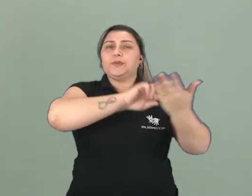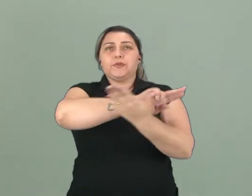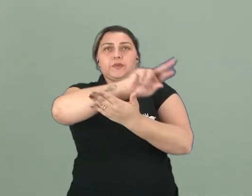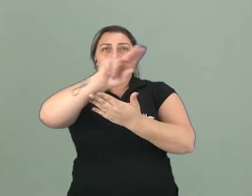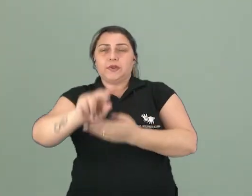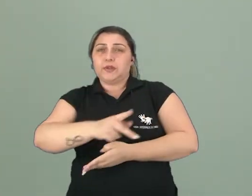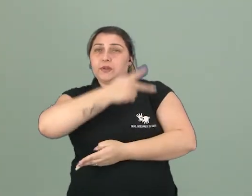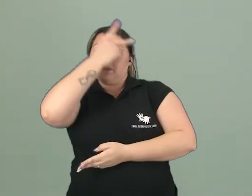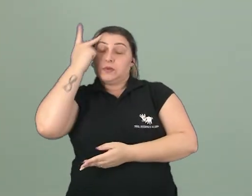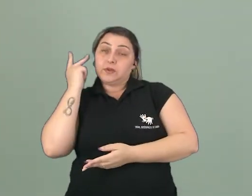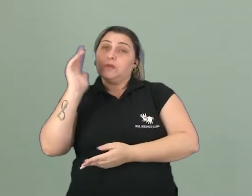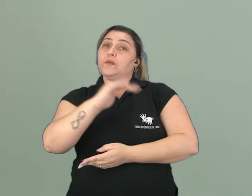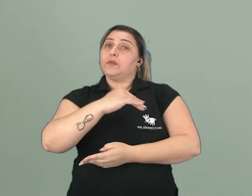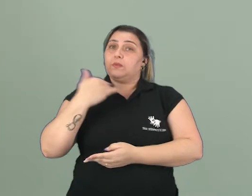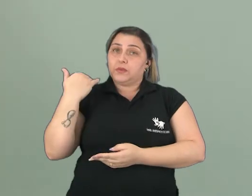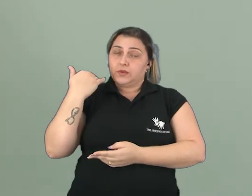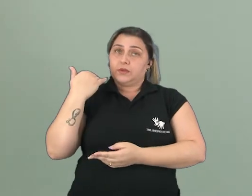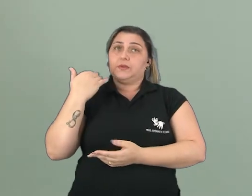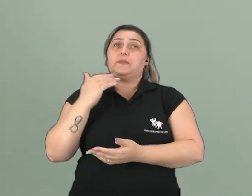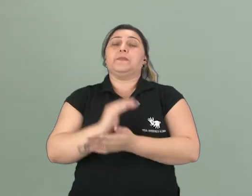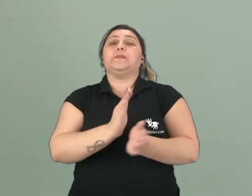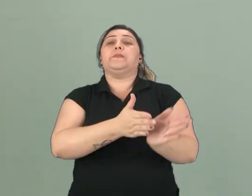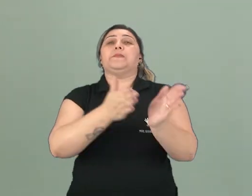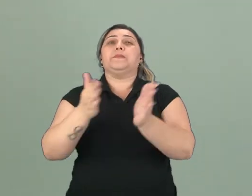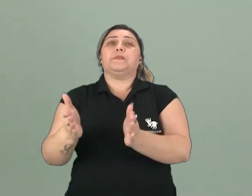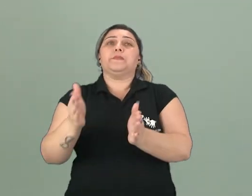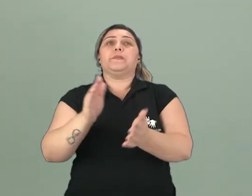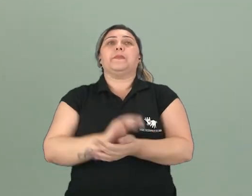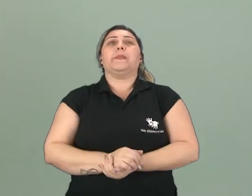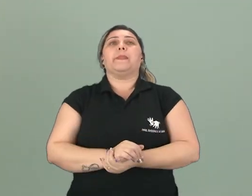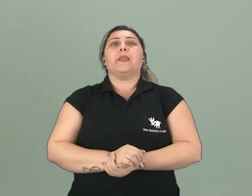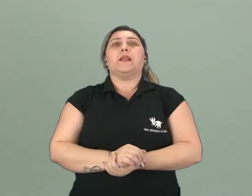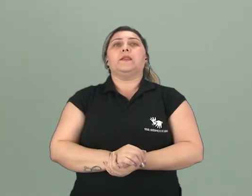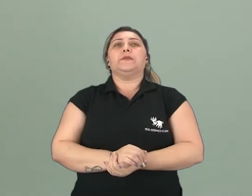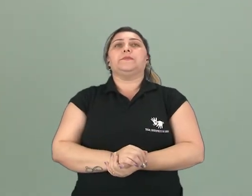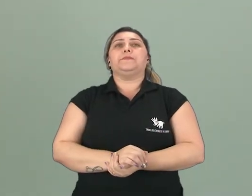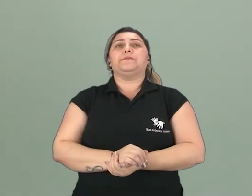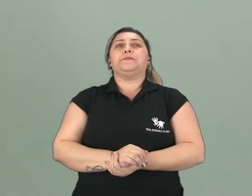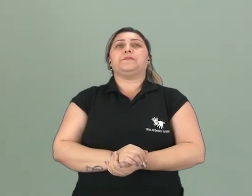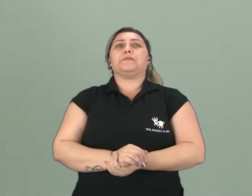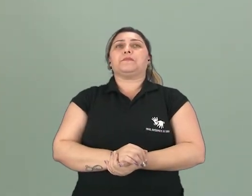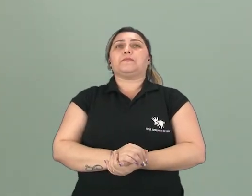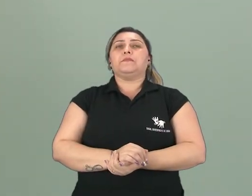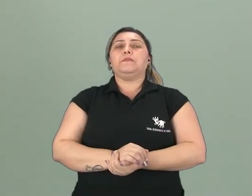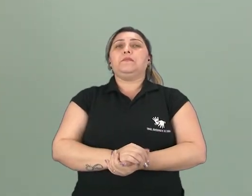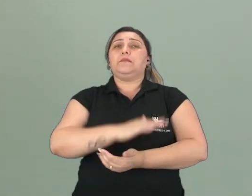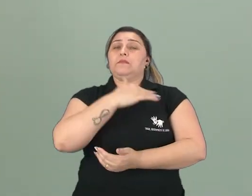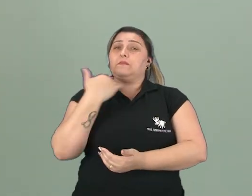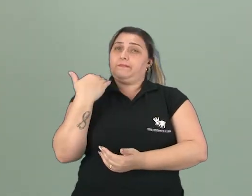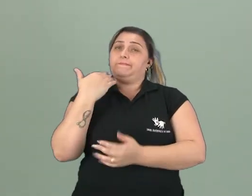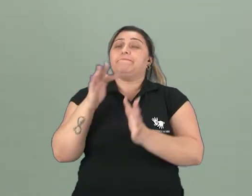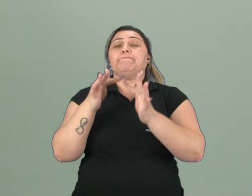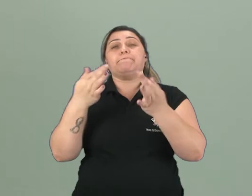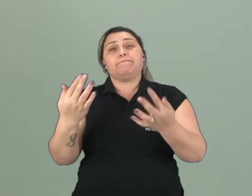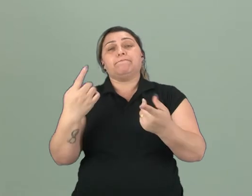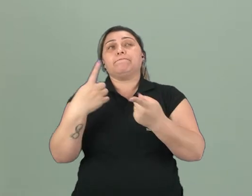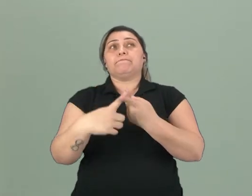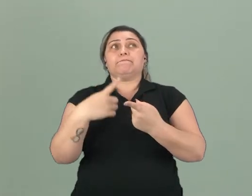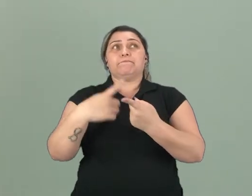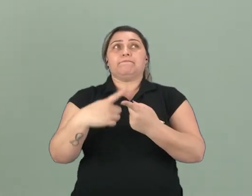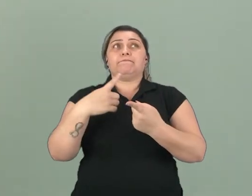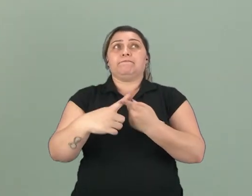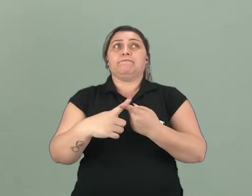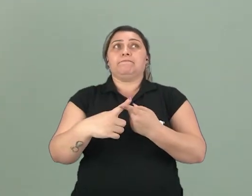diversas pessoas foram guilhotinadas nesse período chamado de regime do terror. Elas eram mortas simplesmente por